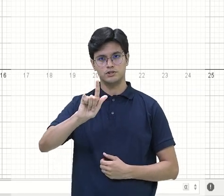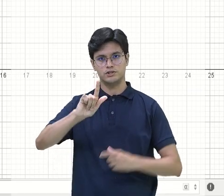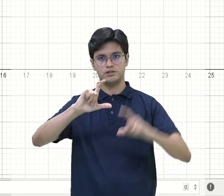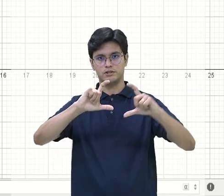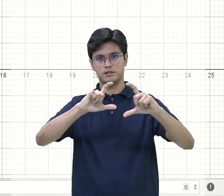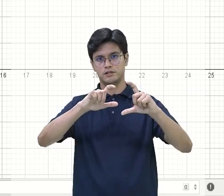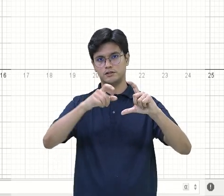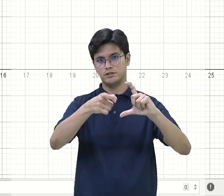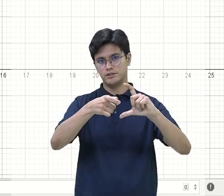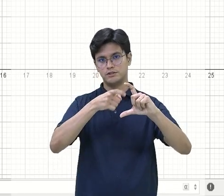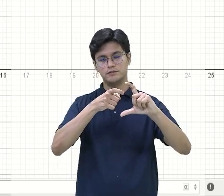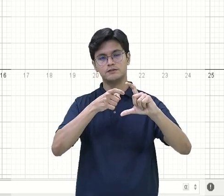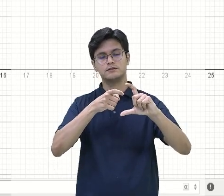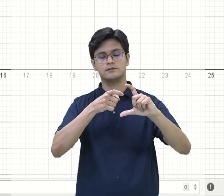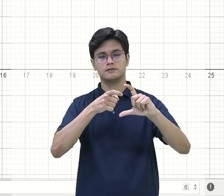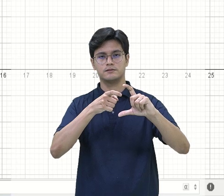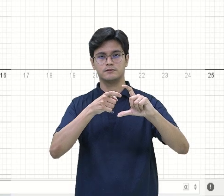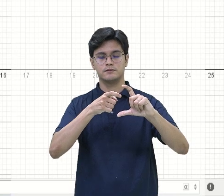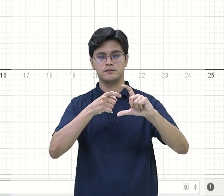é igual a